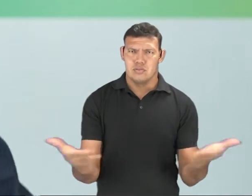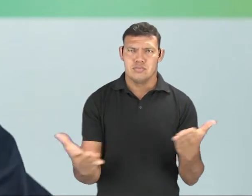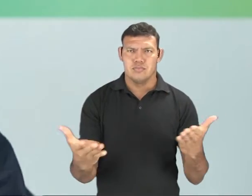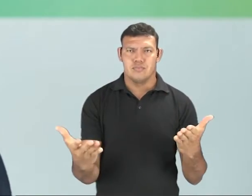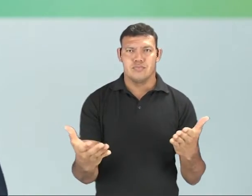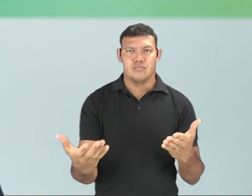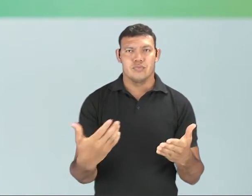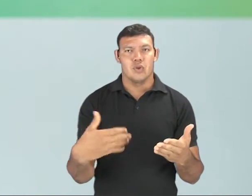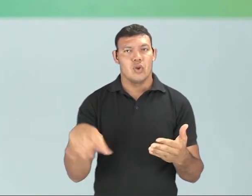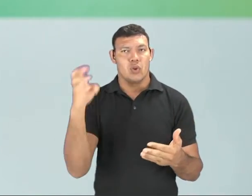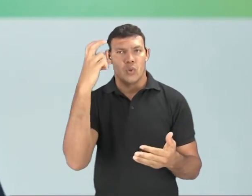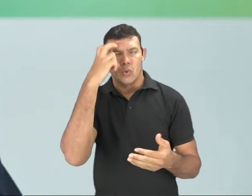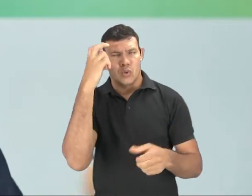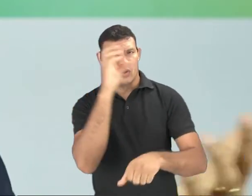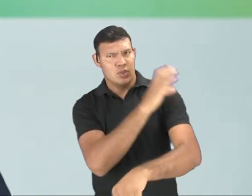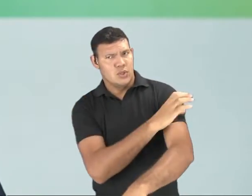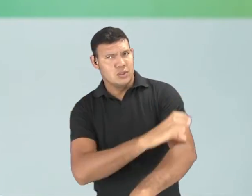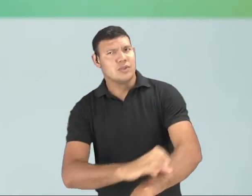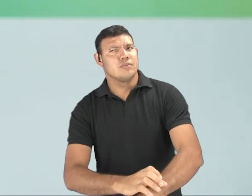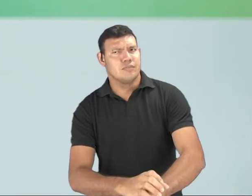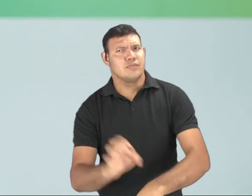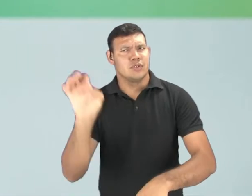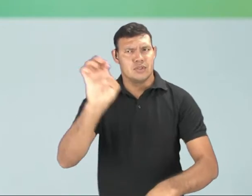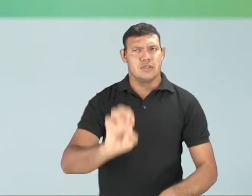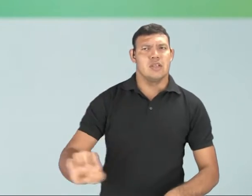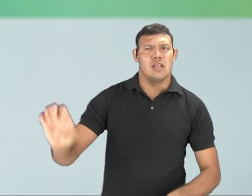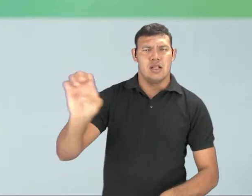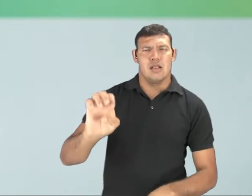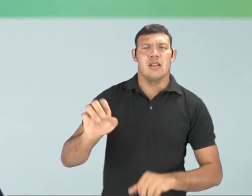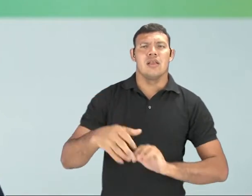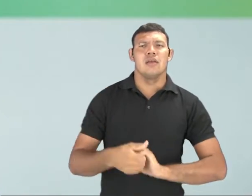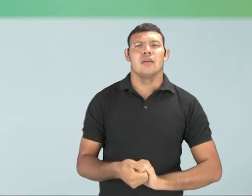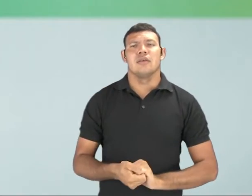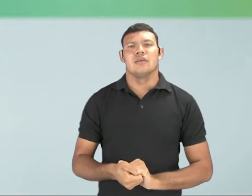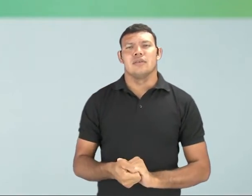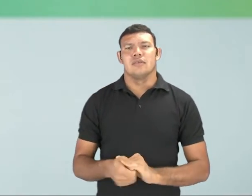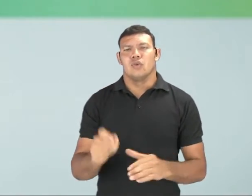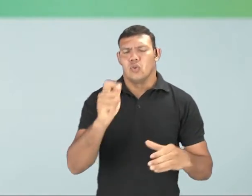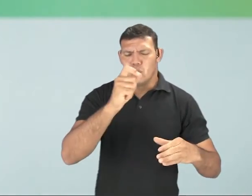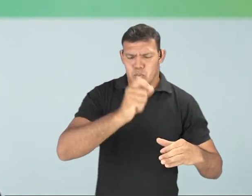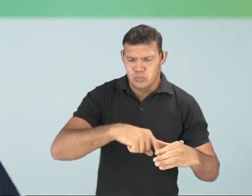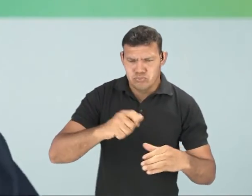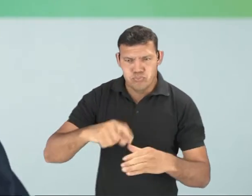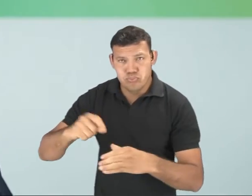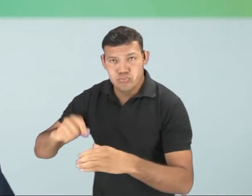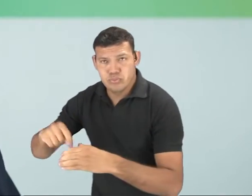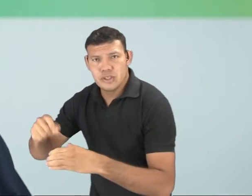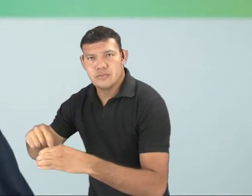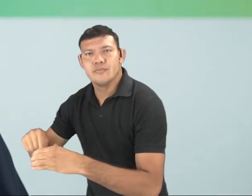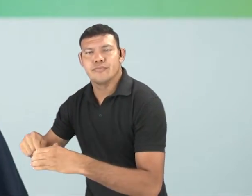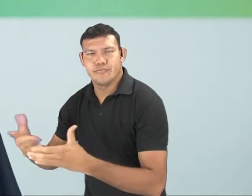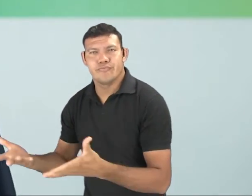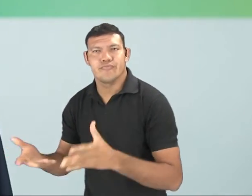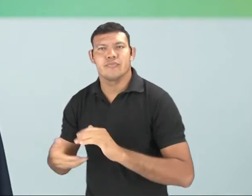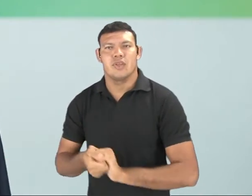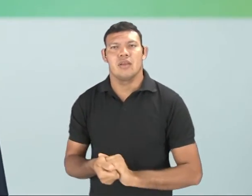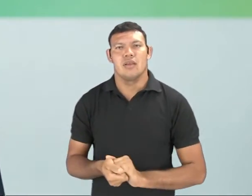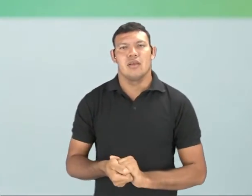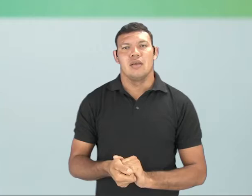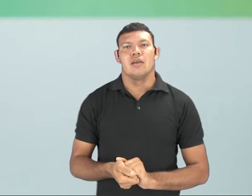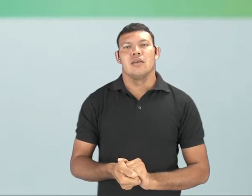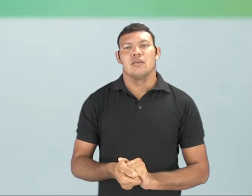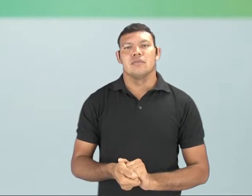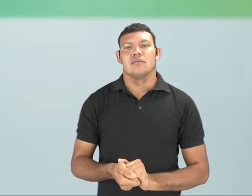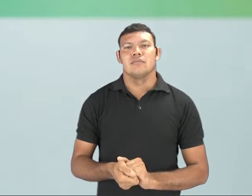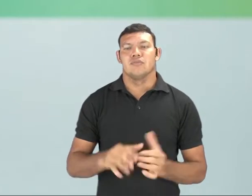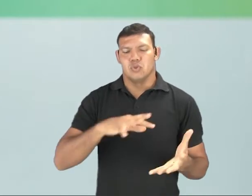no Brasil e em outros países das Américas, até outros lugares do mundo, o plantation é muito comum. Ou seja, aquilo que é uma demanda do